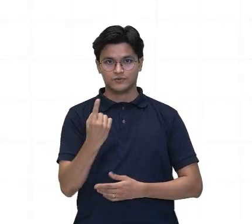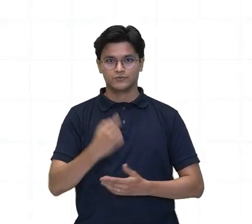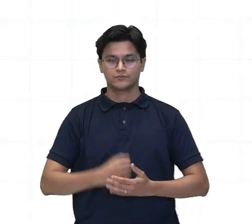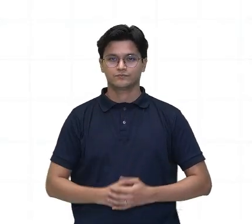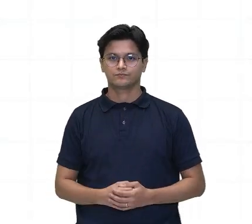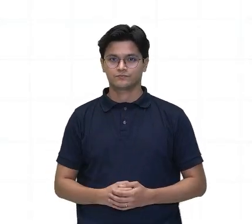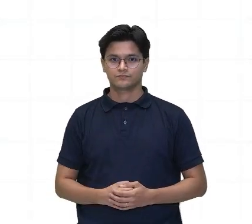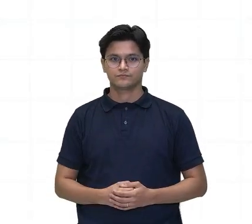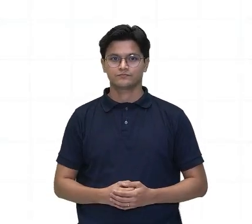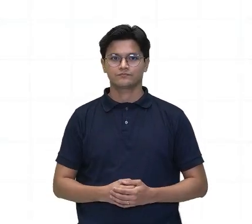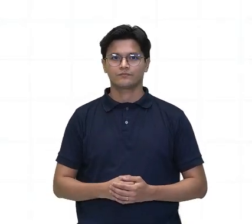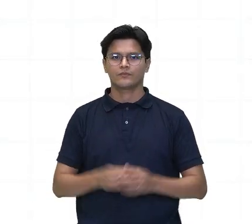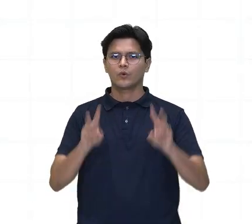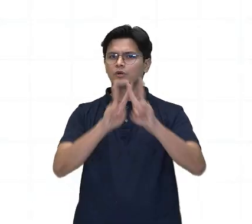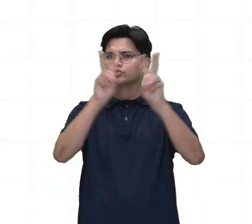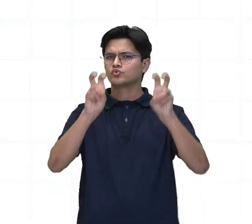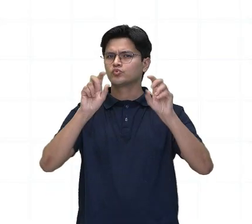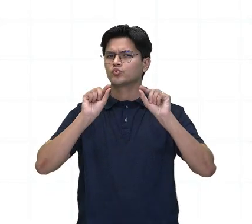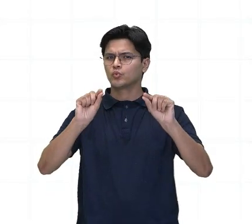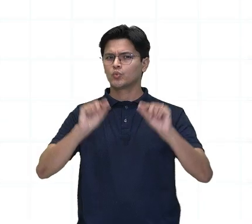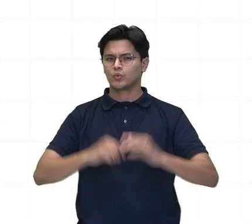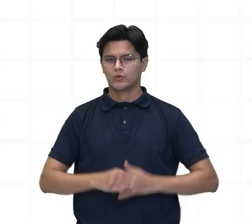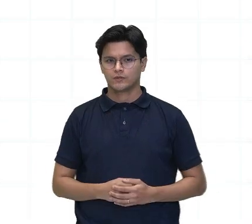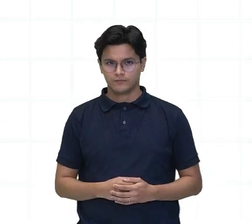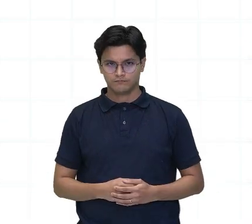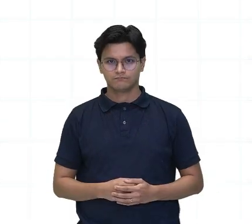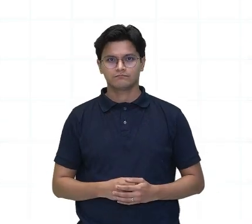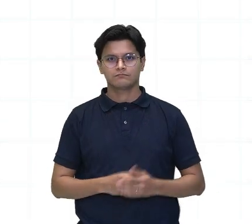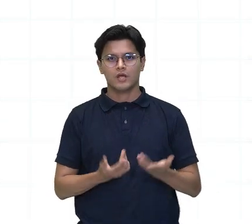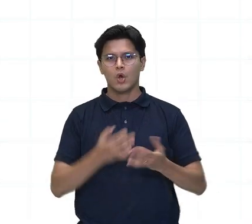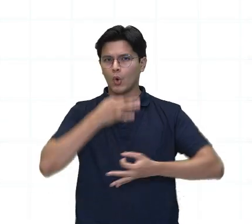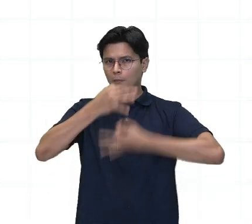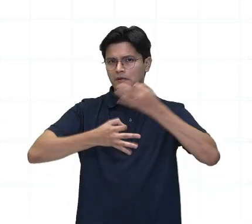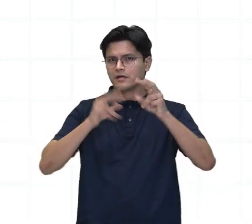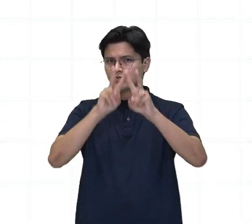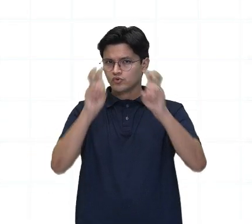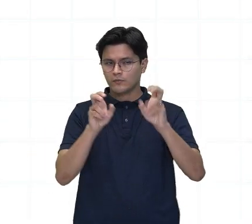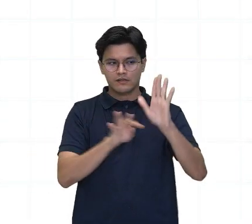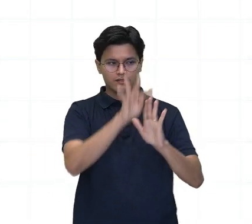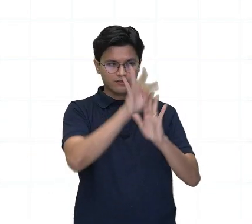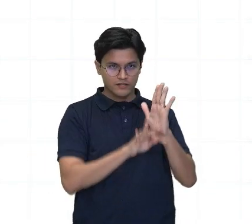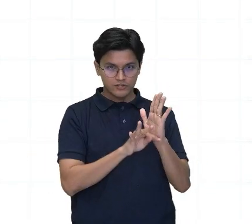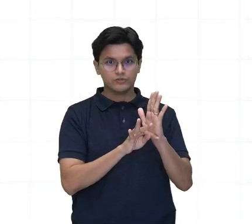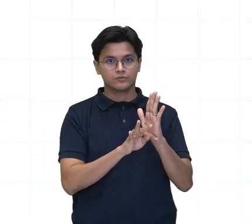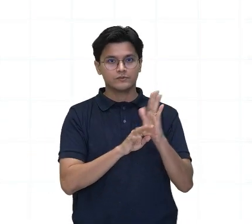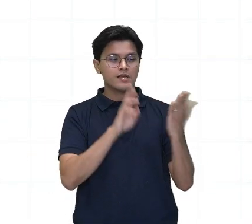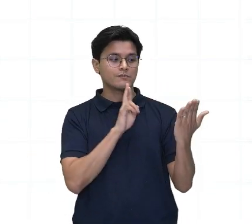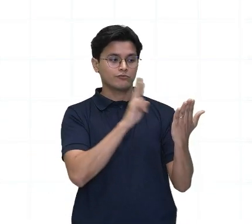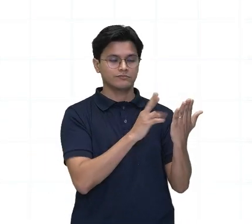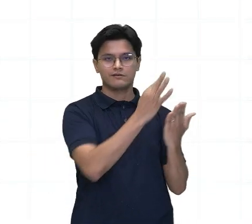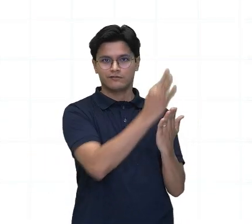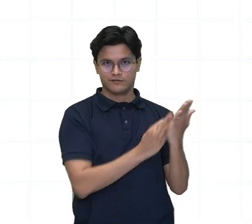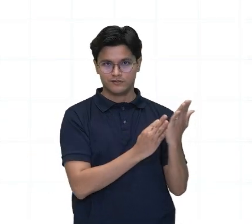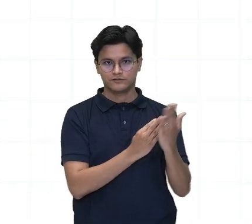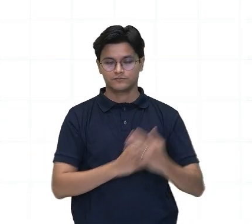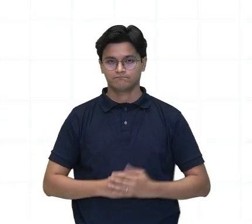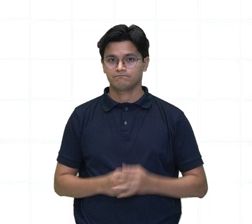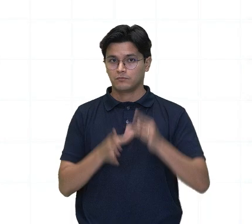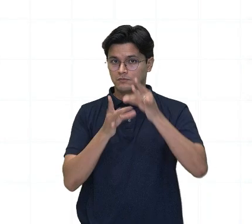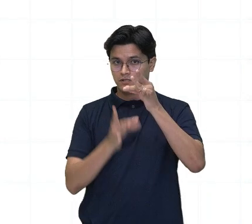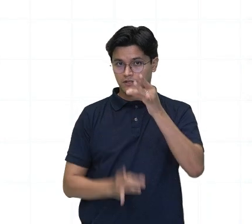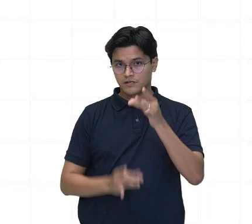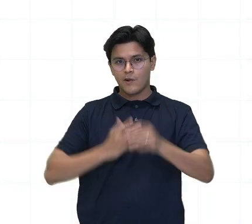de conhecimento, apreciação e réplica. Detalhamento,